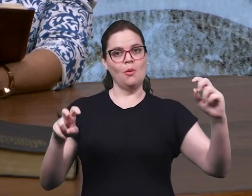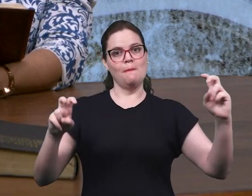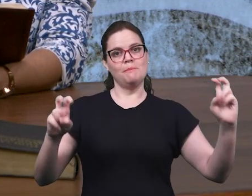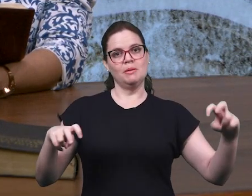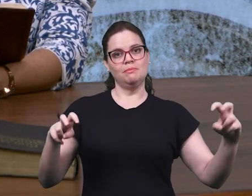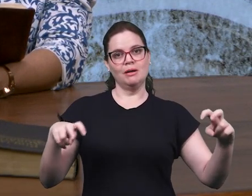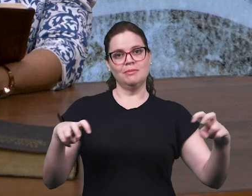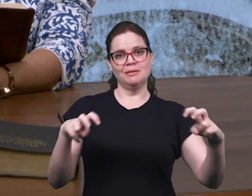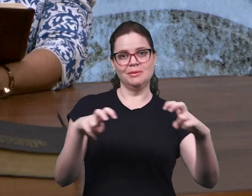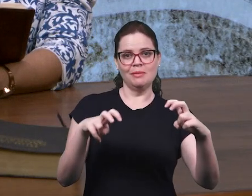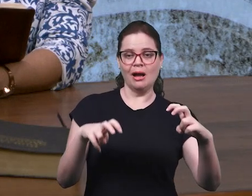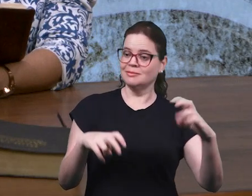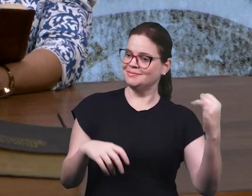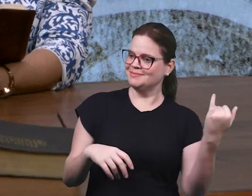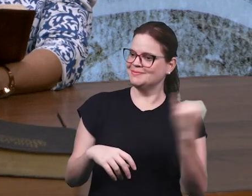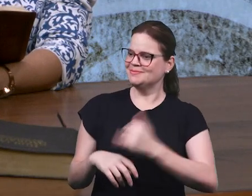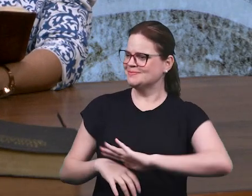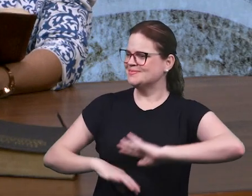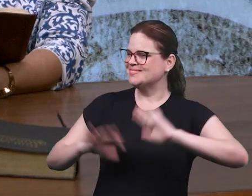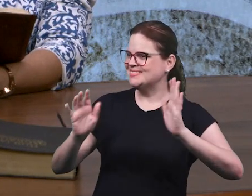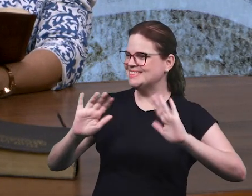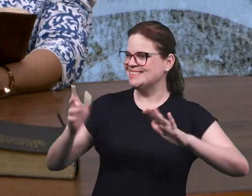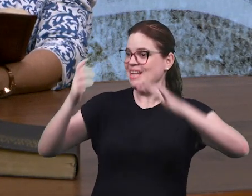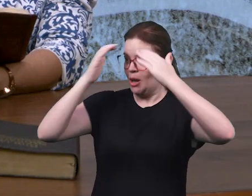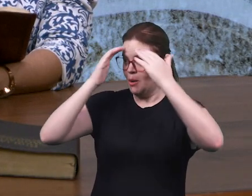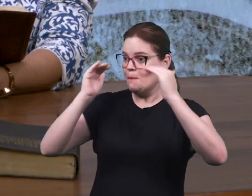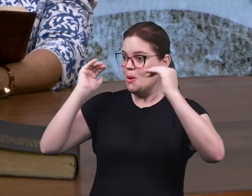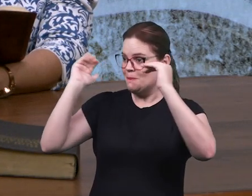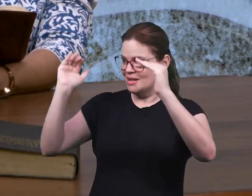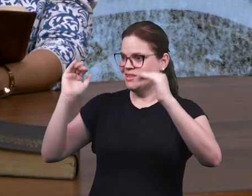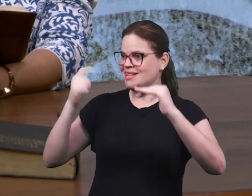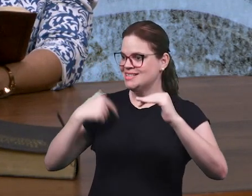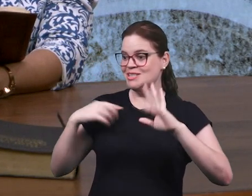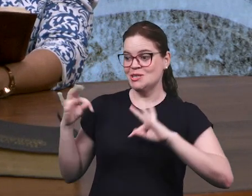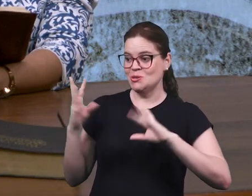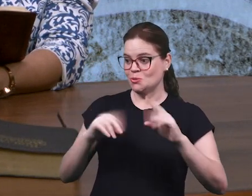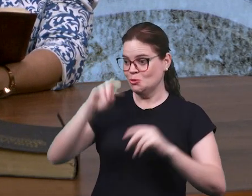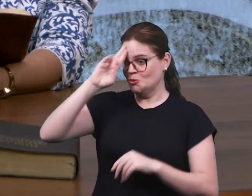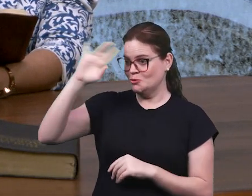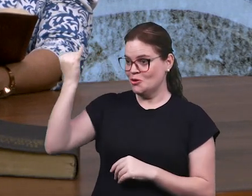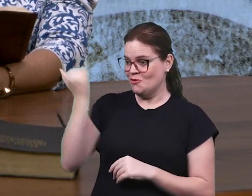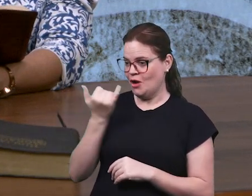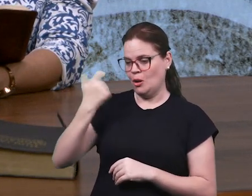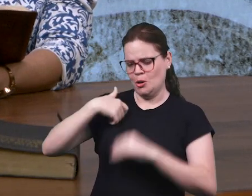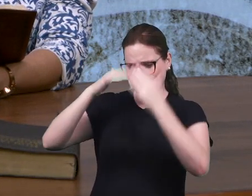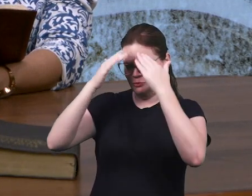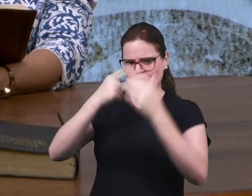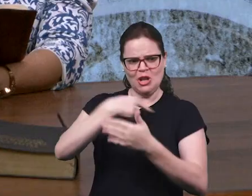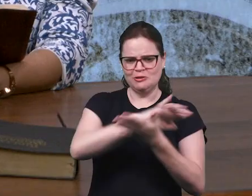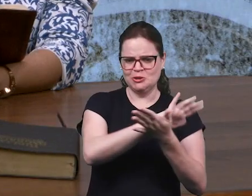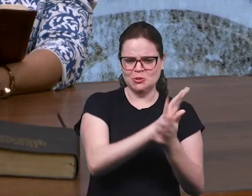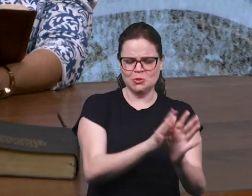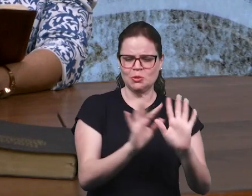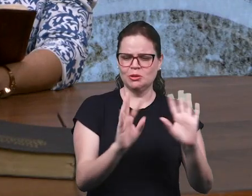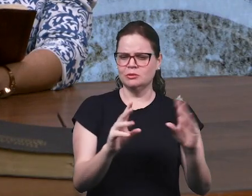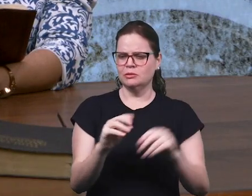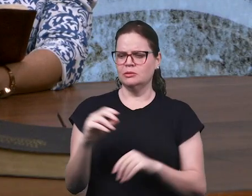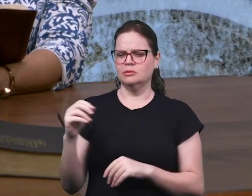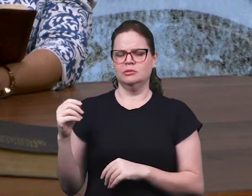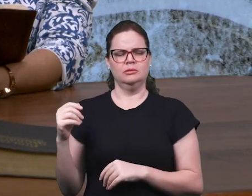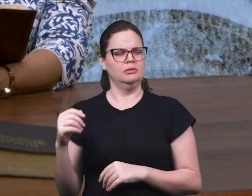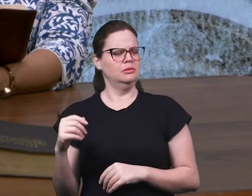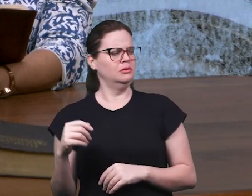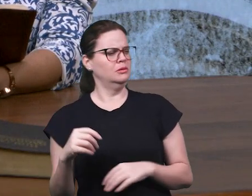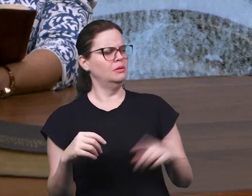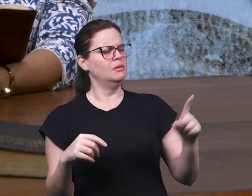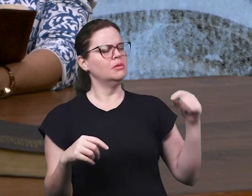bendito tu do Senhor, executei a palavra do Senhor. Então disse Samuel: que